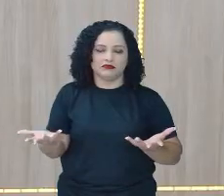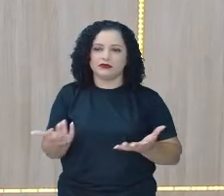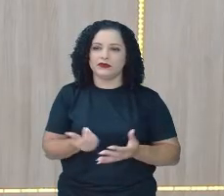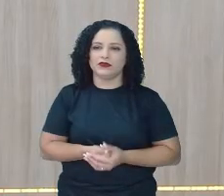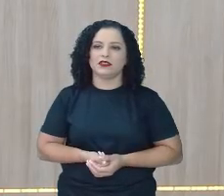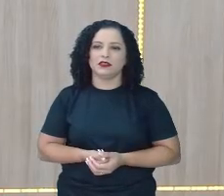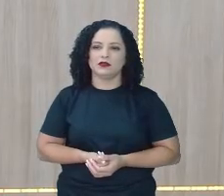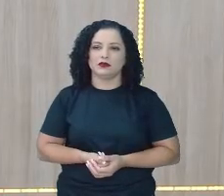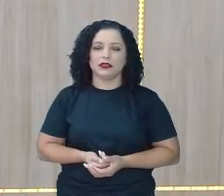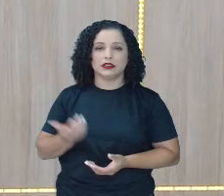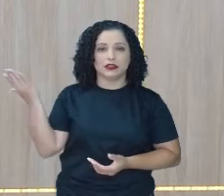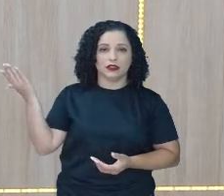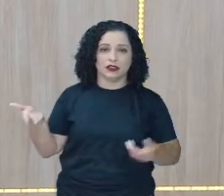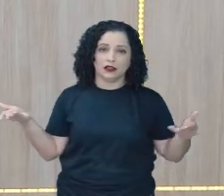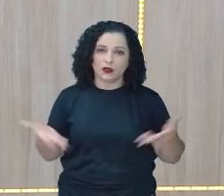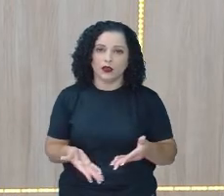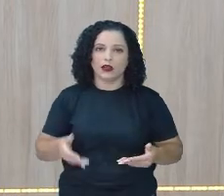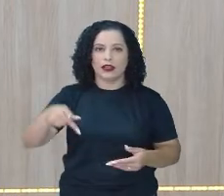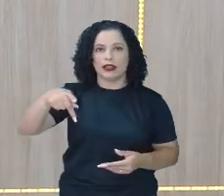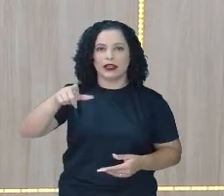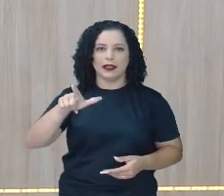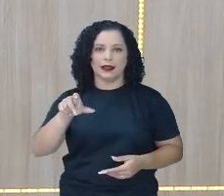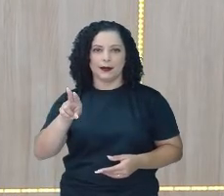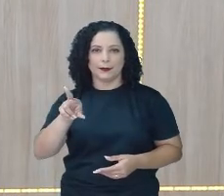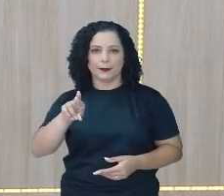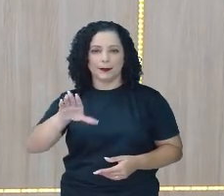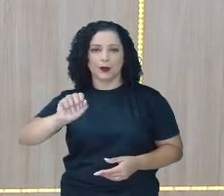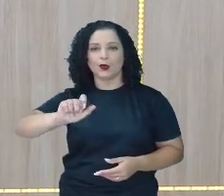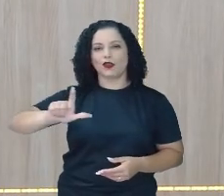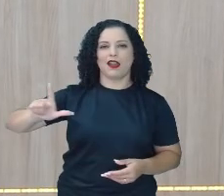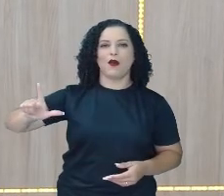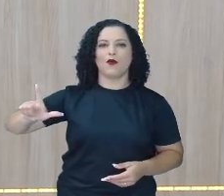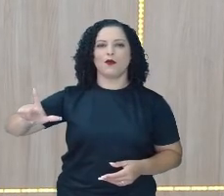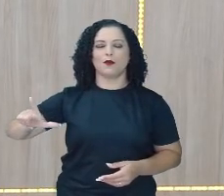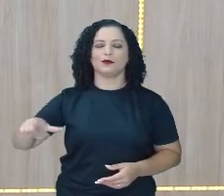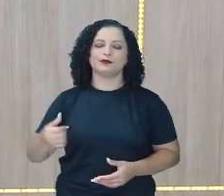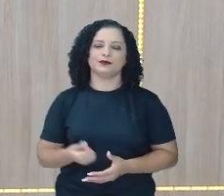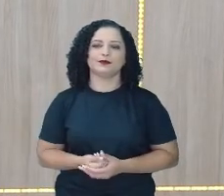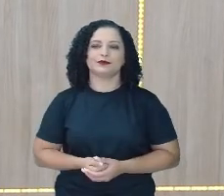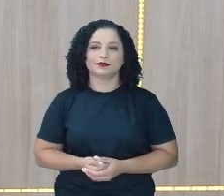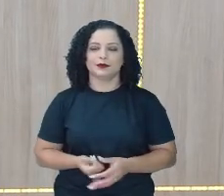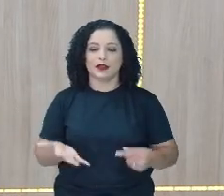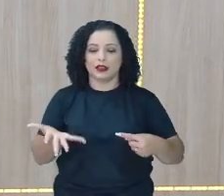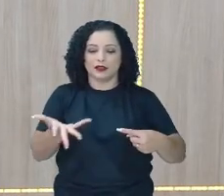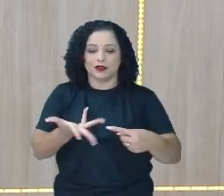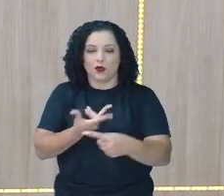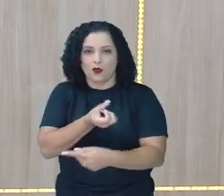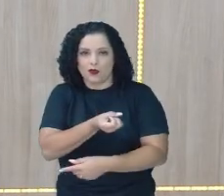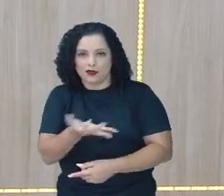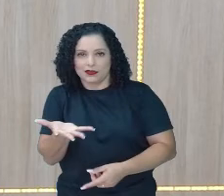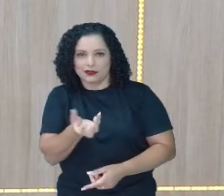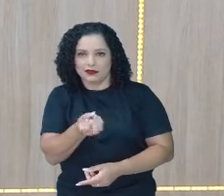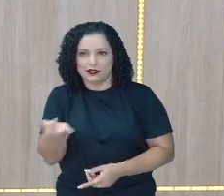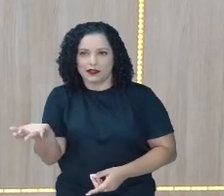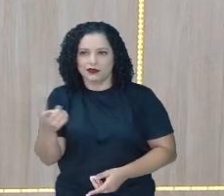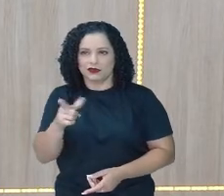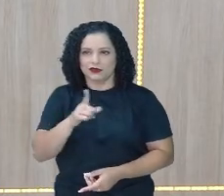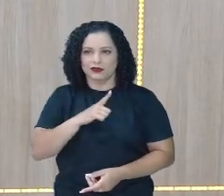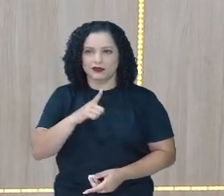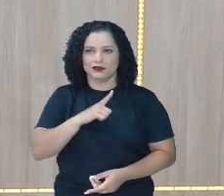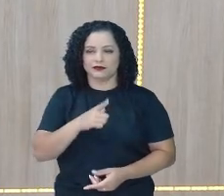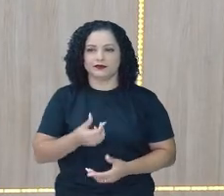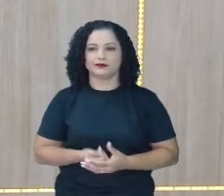que ele foi plural, né? Em relação ao número, ele não vai, porque plural de um é 2, mas em relação a outra palavra substituto, ele vai sim.